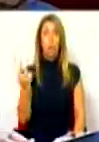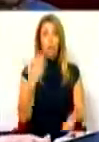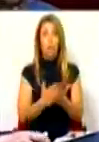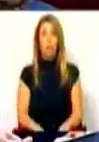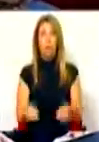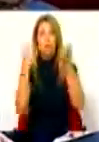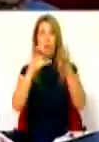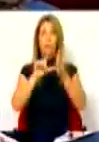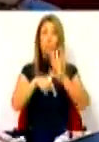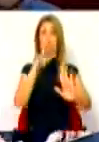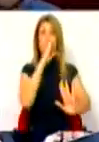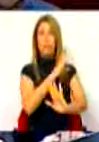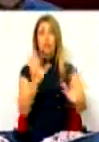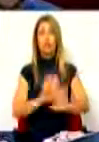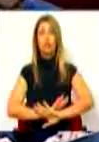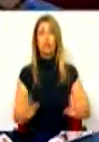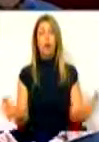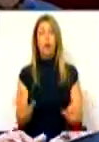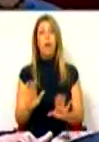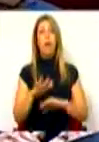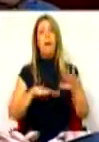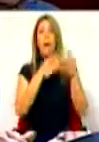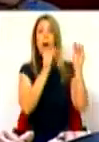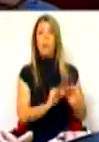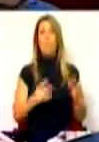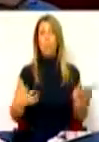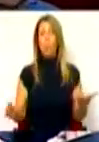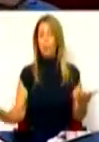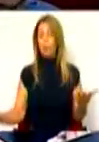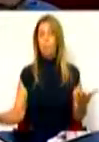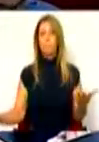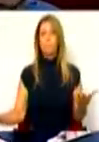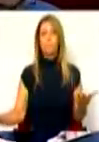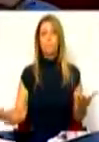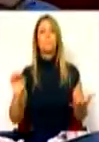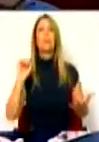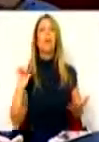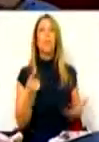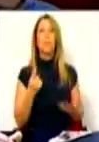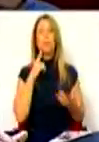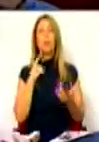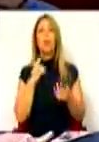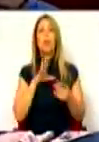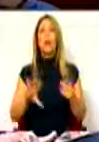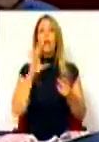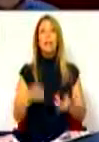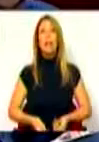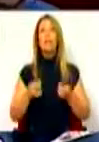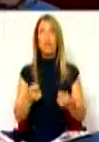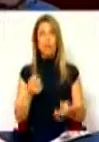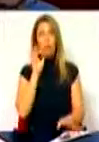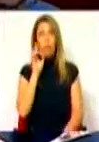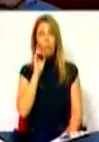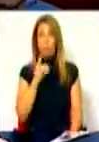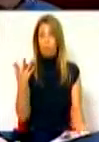executados, mas agora estamos verdadeiramente a acelerar o ritmo de execução do investimento, que, como diz, é importante para o futuro